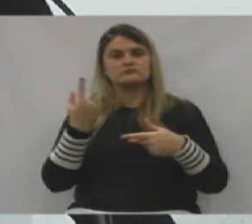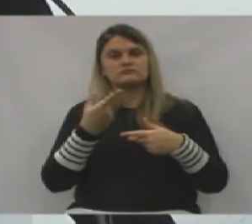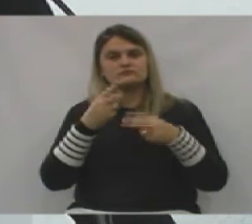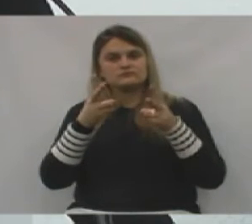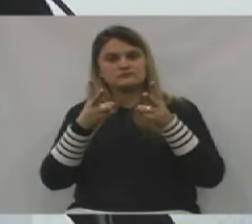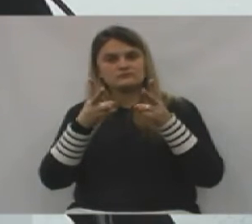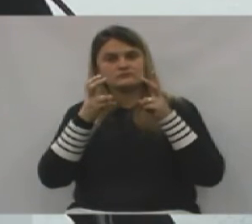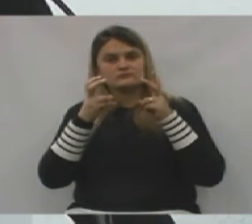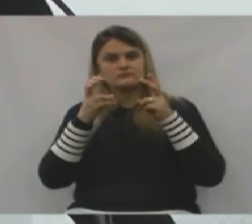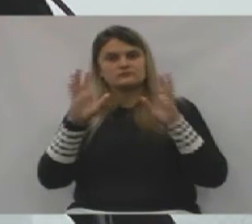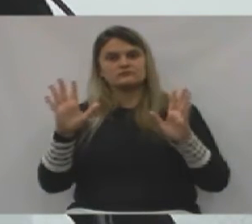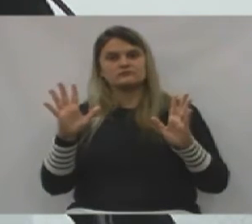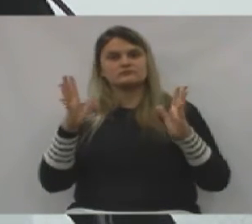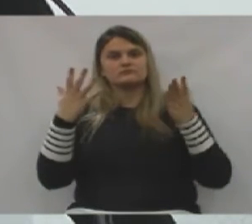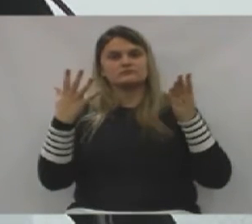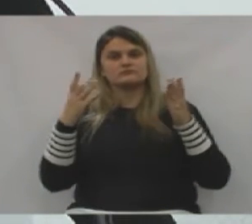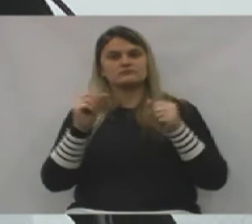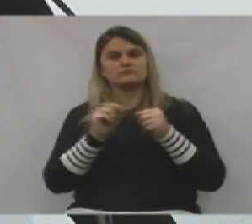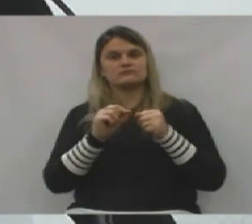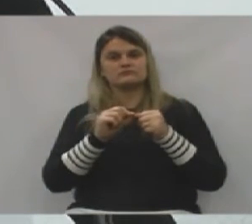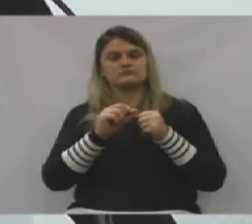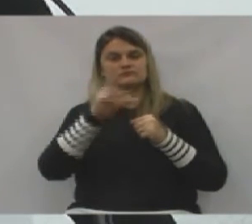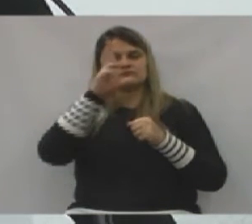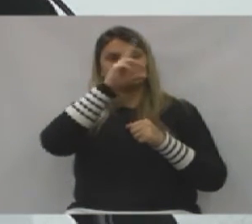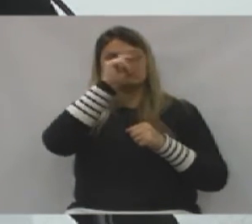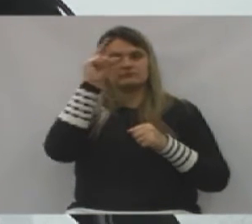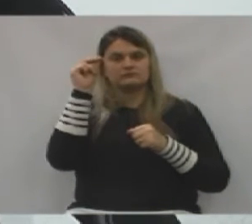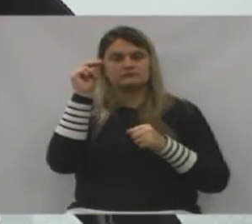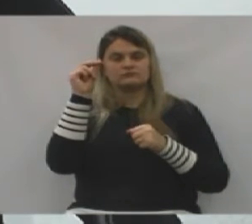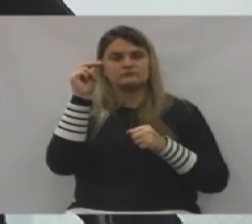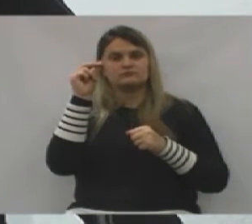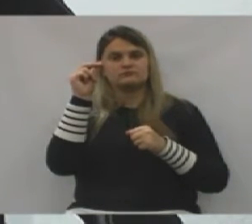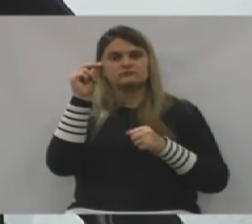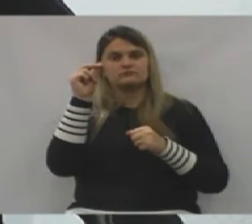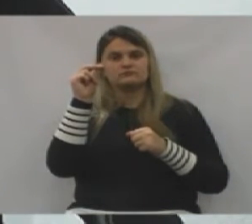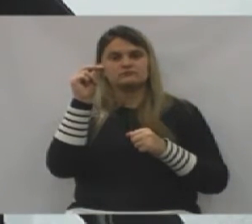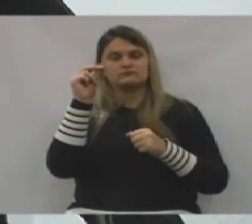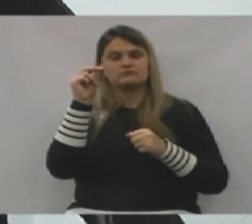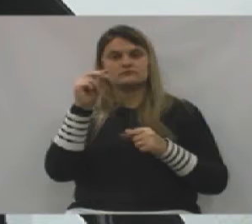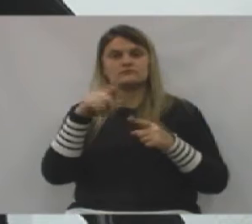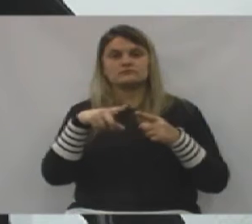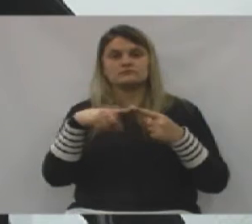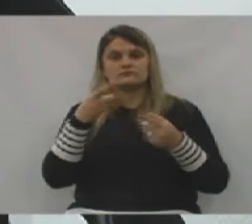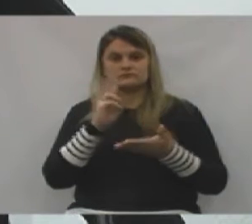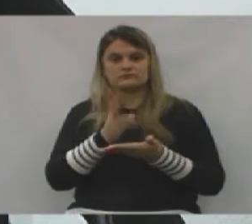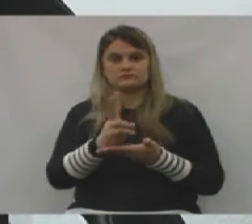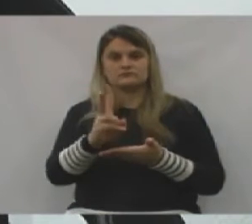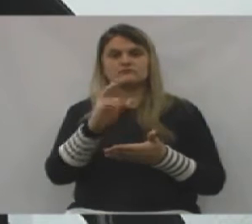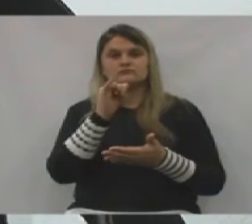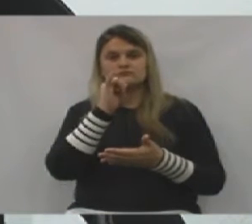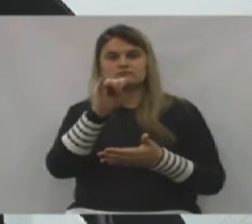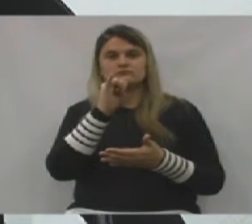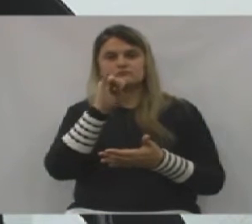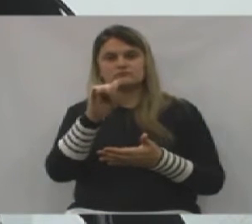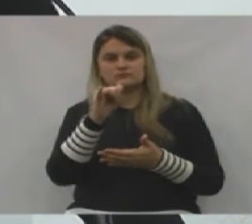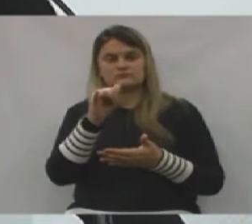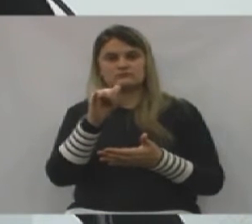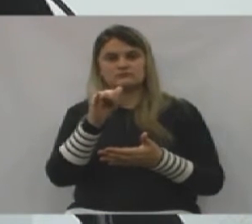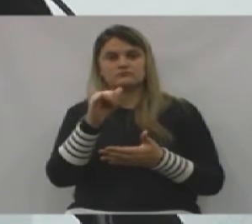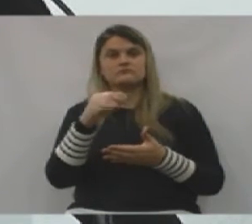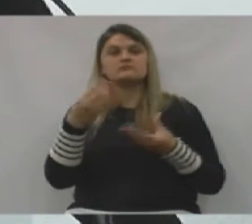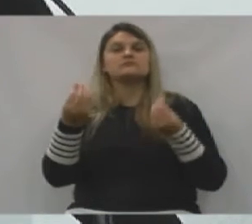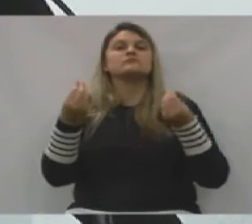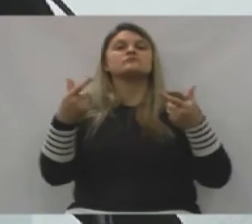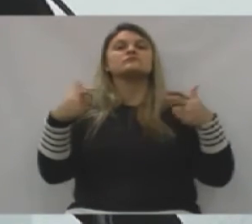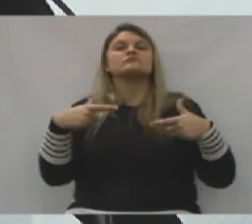via um evento sendo feito pela prefeitura, pelo executivo, mas sempre tinham comentários. E a